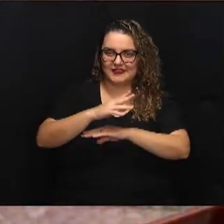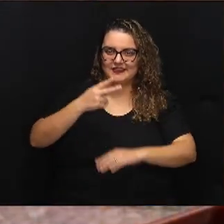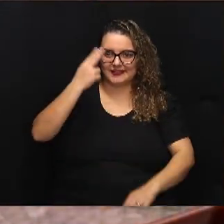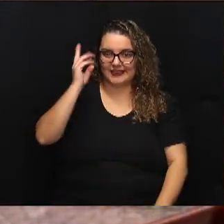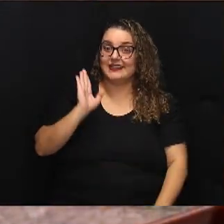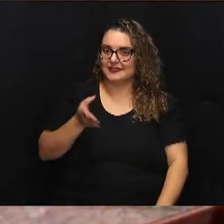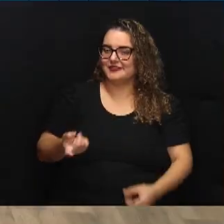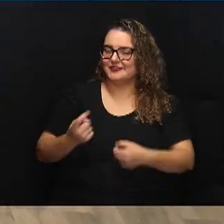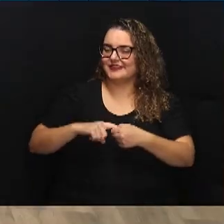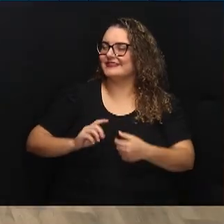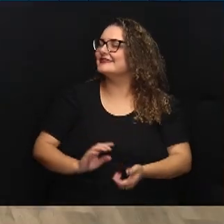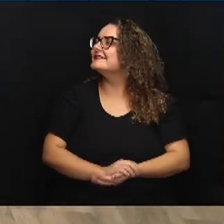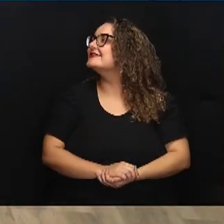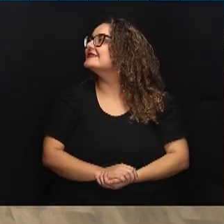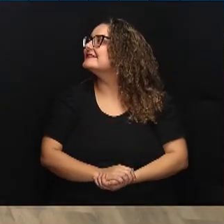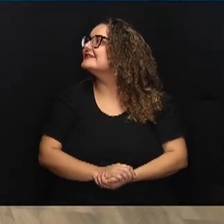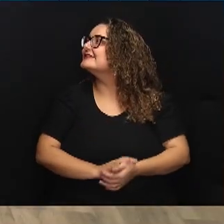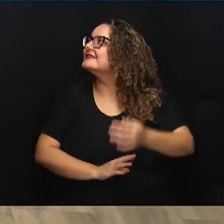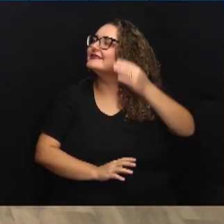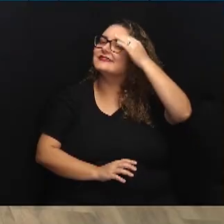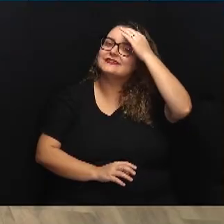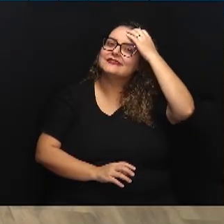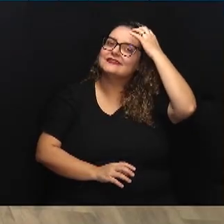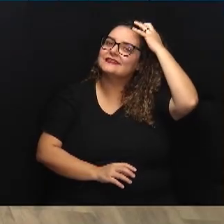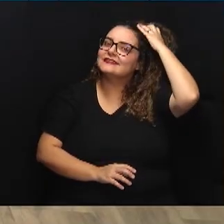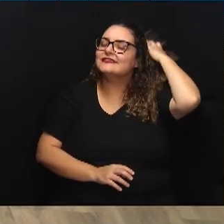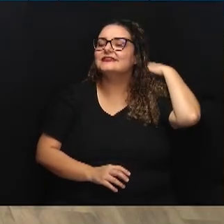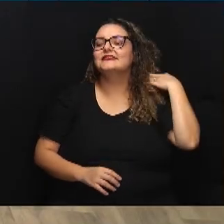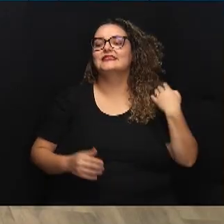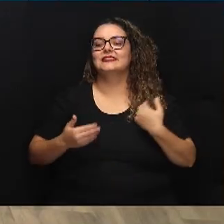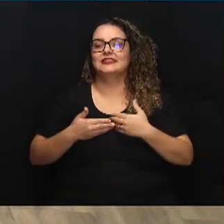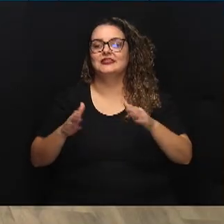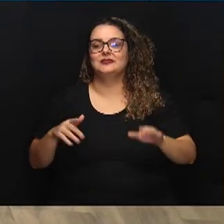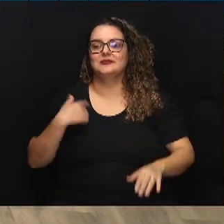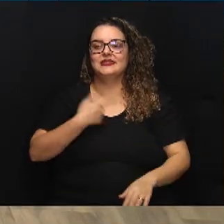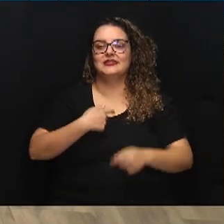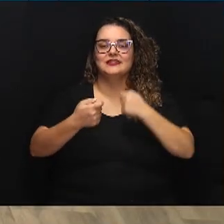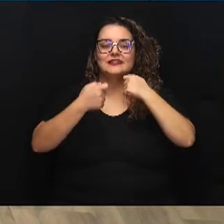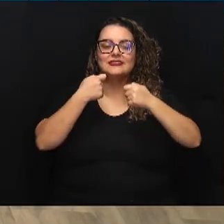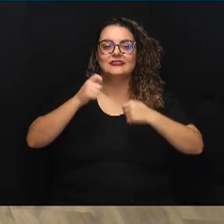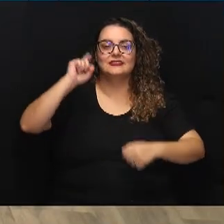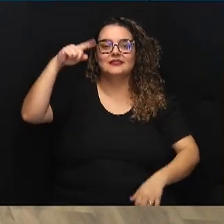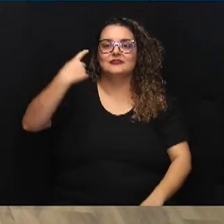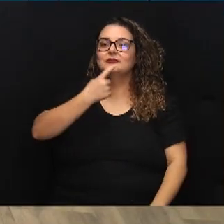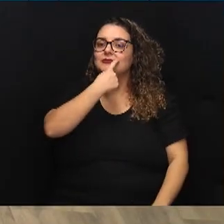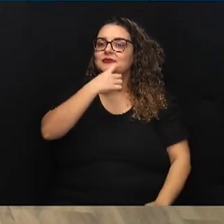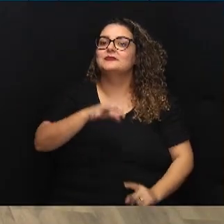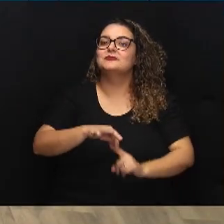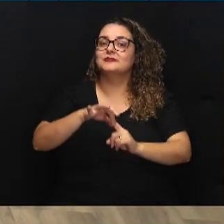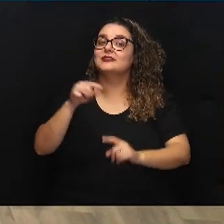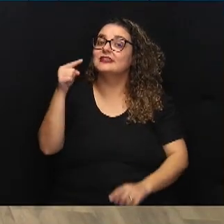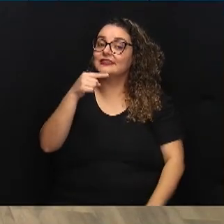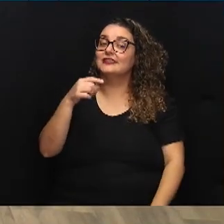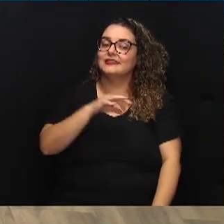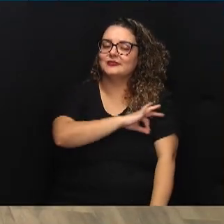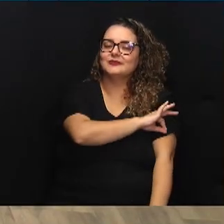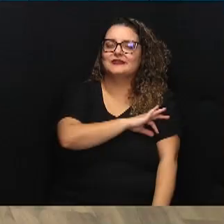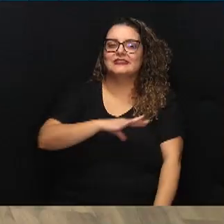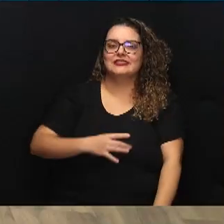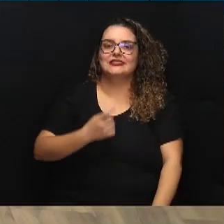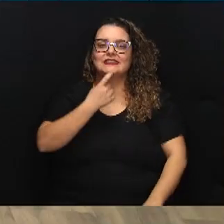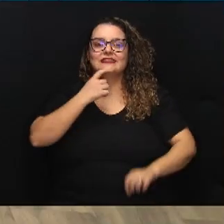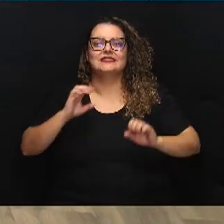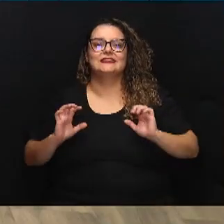já! Canal aberto, então, para nossa repórter Mirna Abreu, prioridade lá da Prefeitura de Campinas,